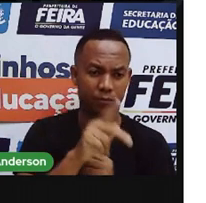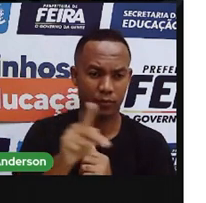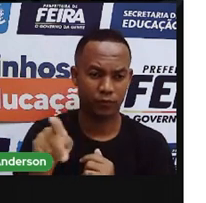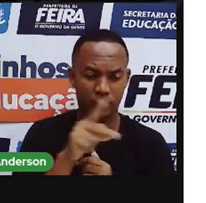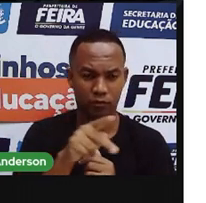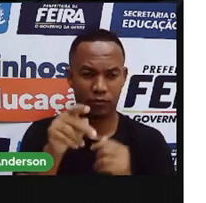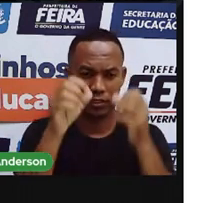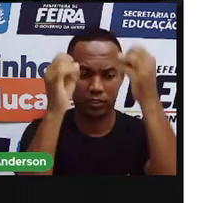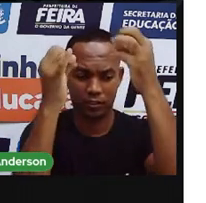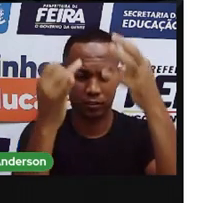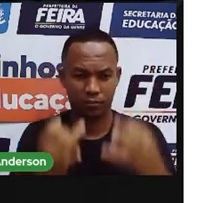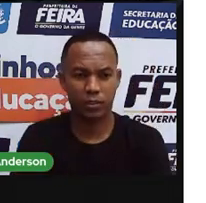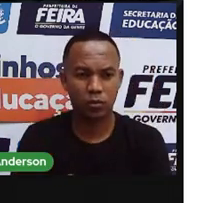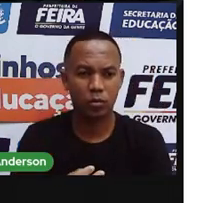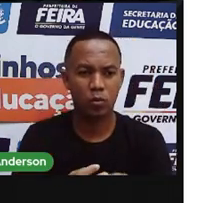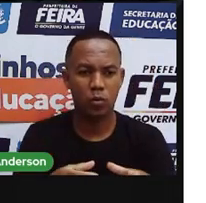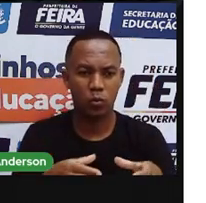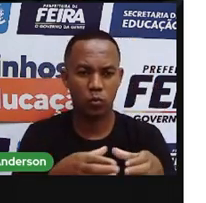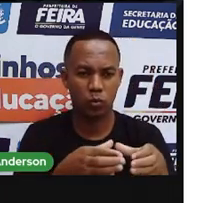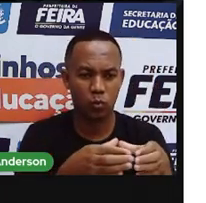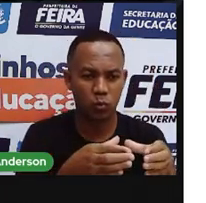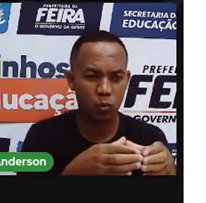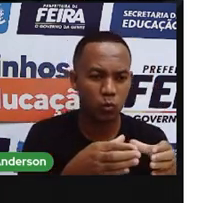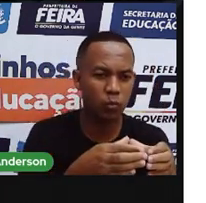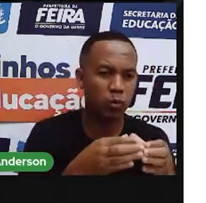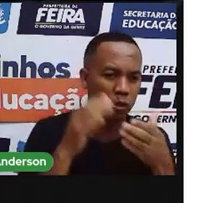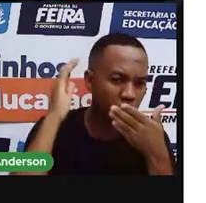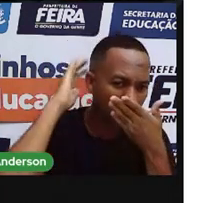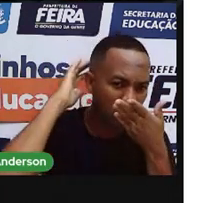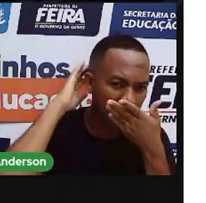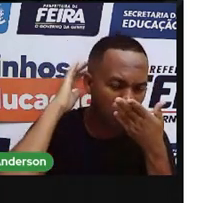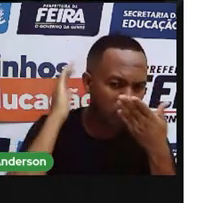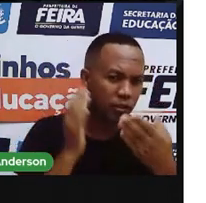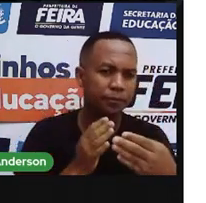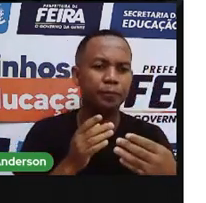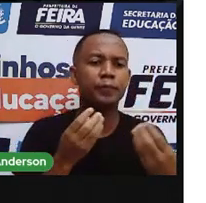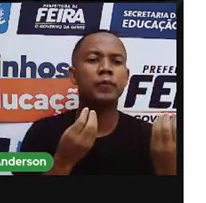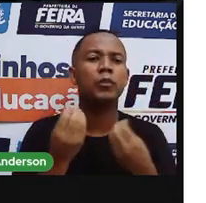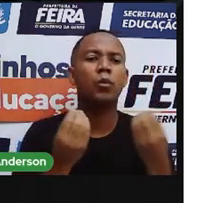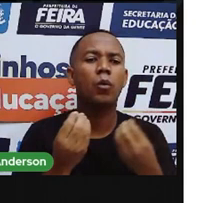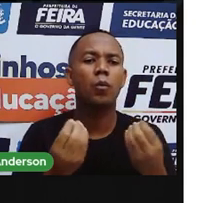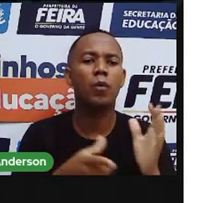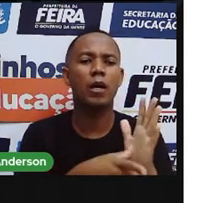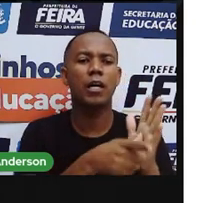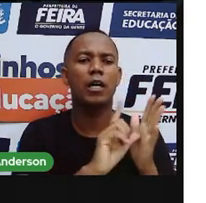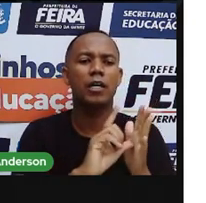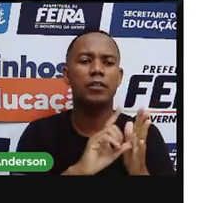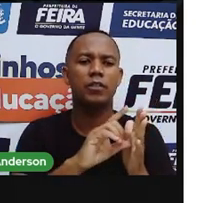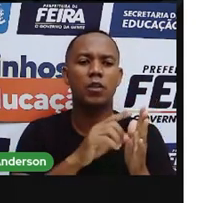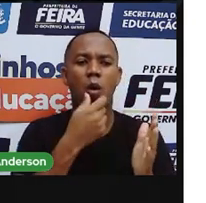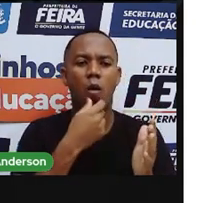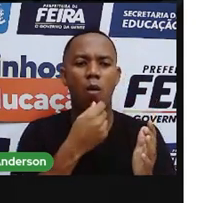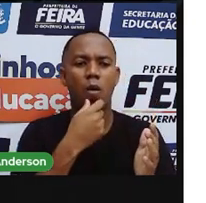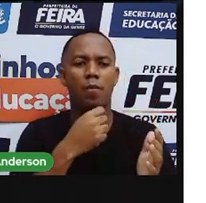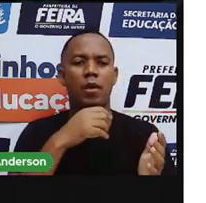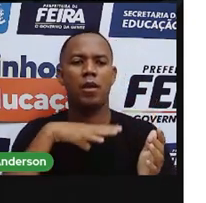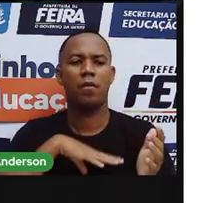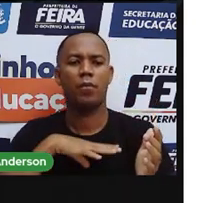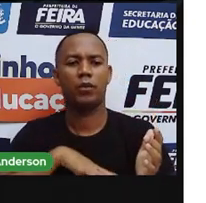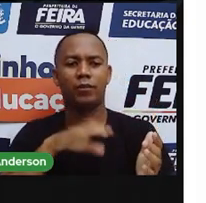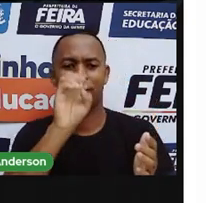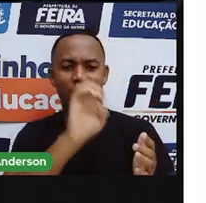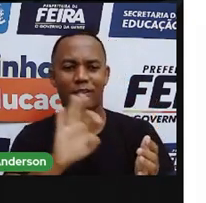quem? Sobre os indígenas, sobre a chegada dos portugueses aqui. Quantas mudanças o nosso Brasil,